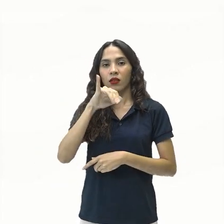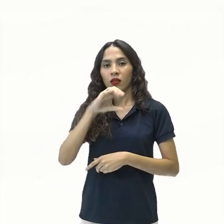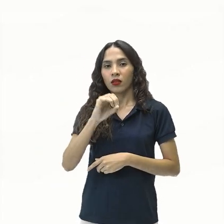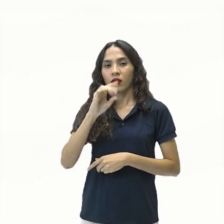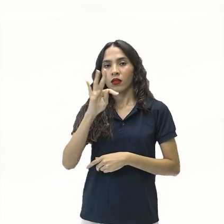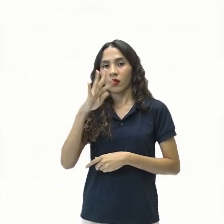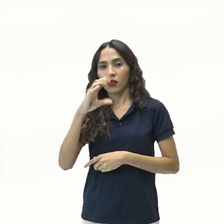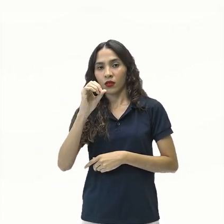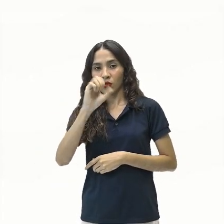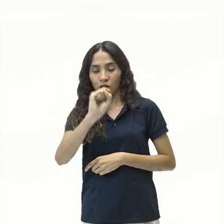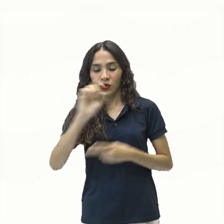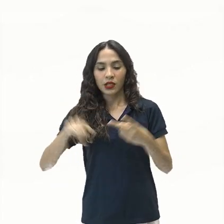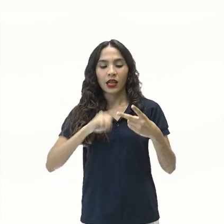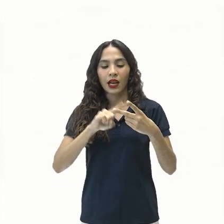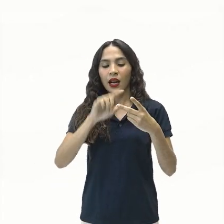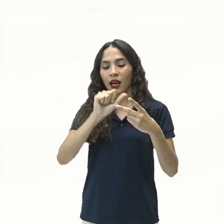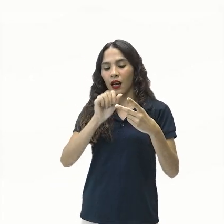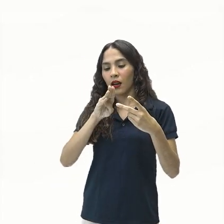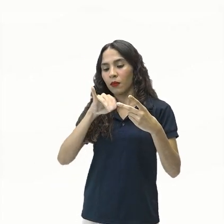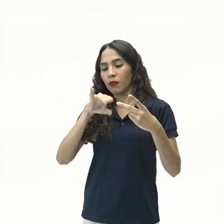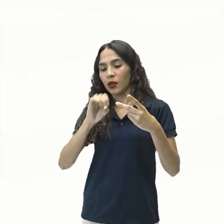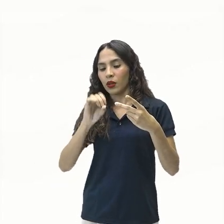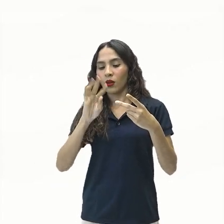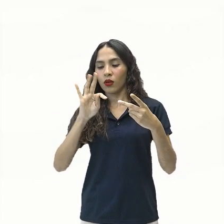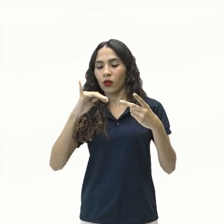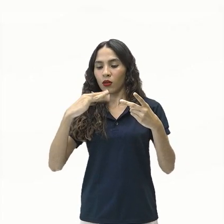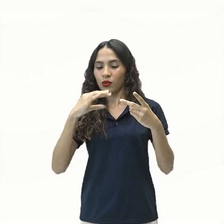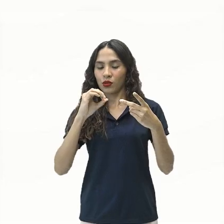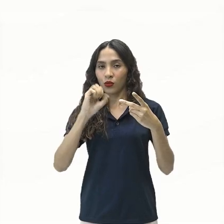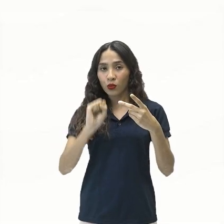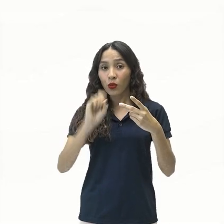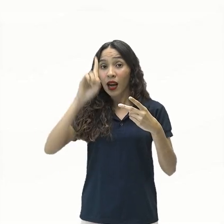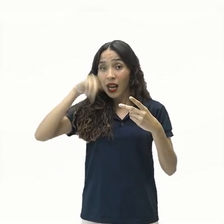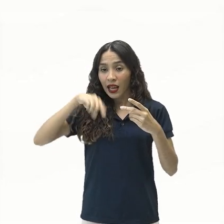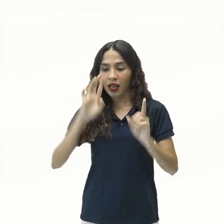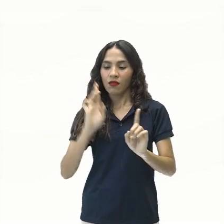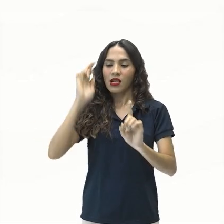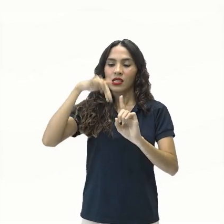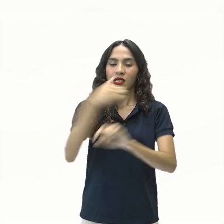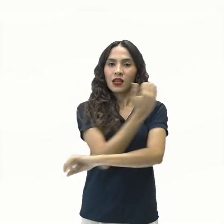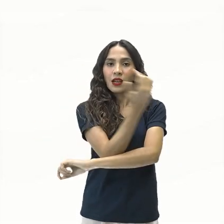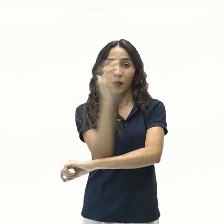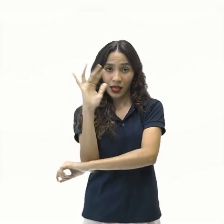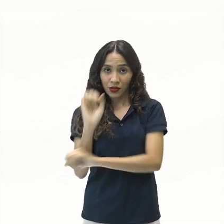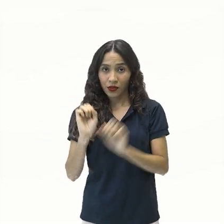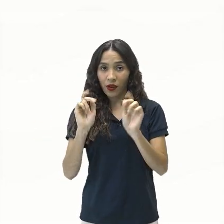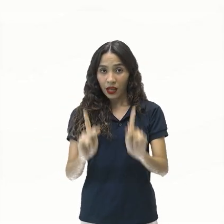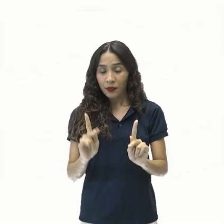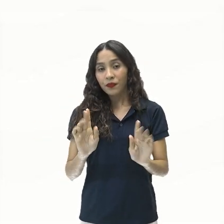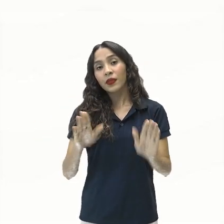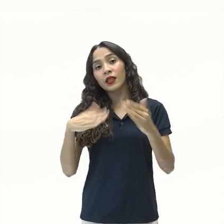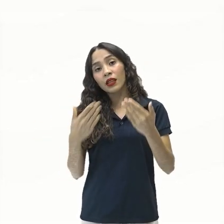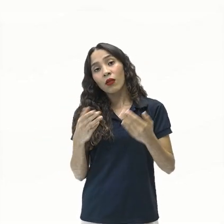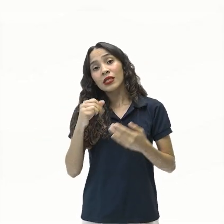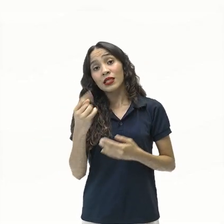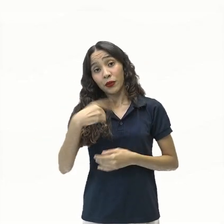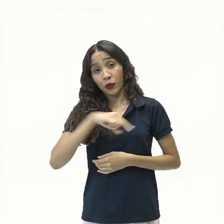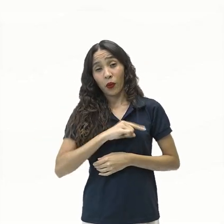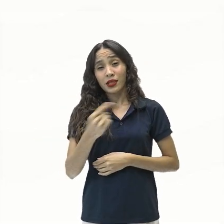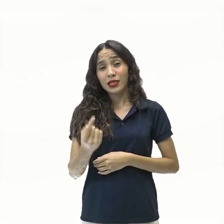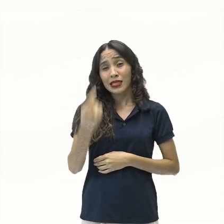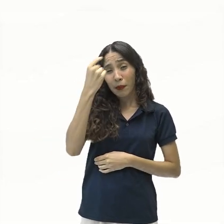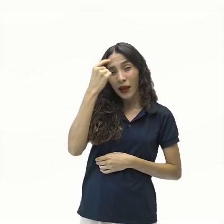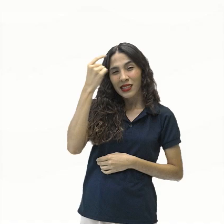bióticos e abióticos, nós estamos falando aqui, sobre o meio ambiente. tá certo? Então, se a gente for pensar